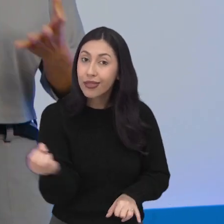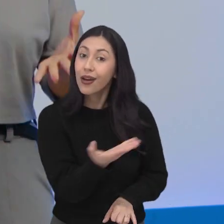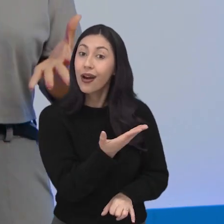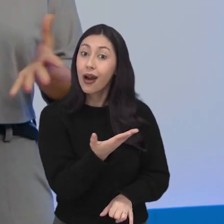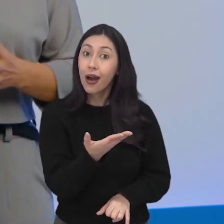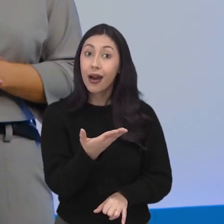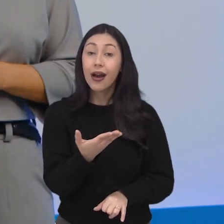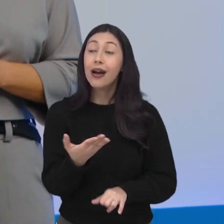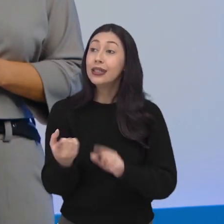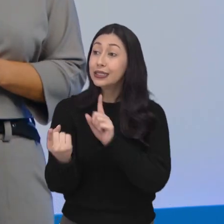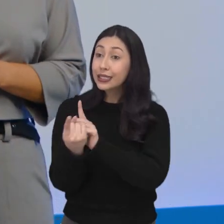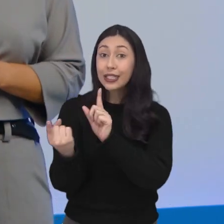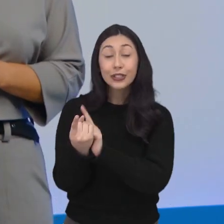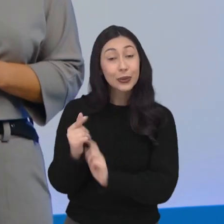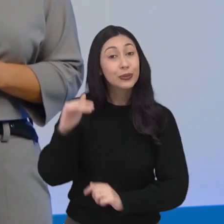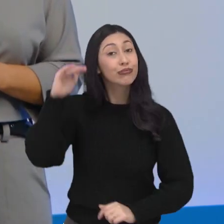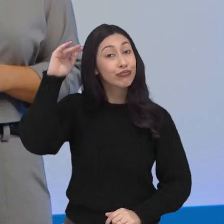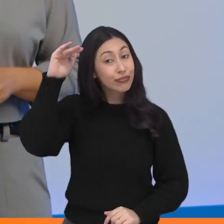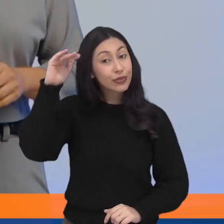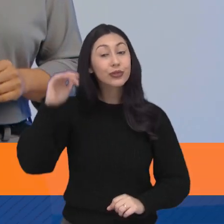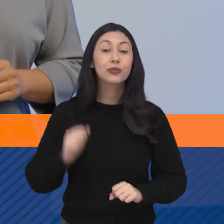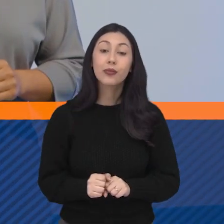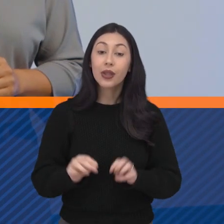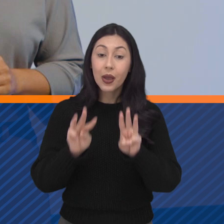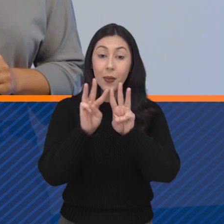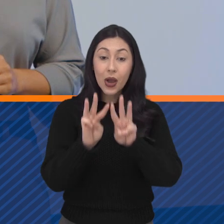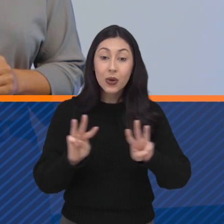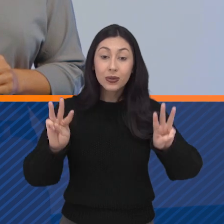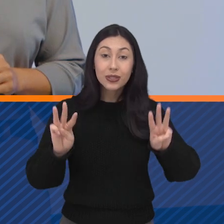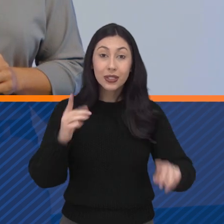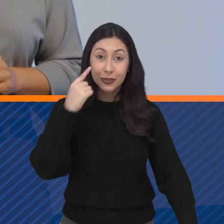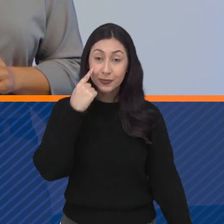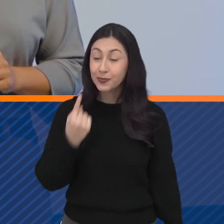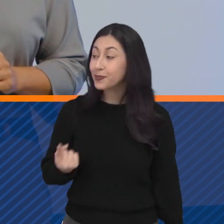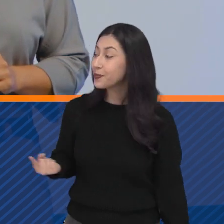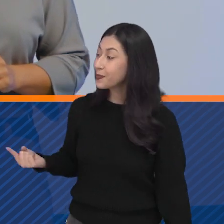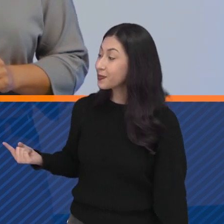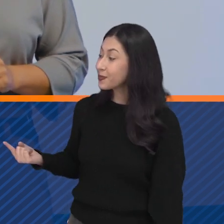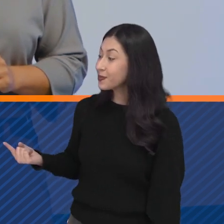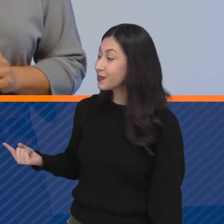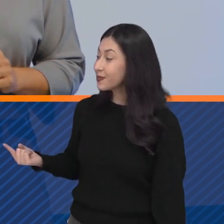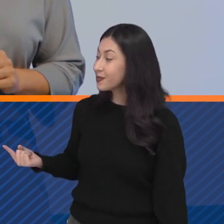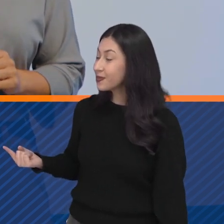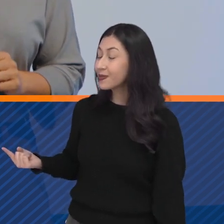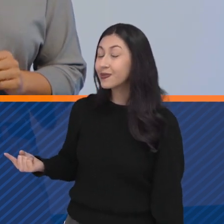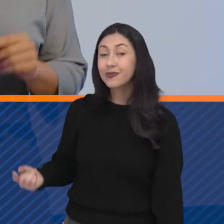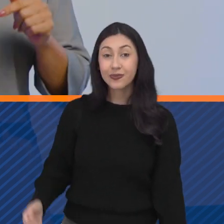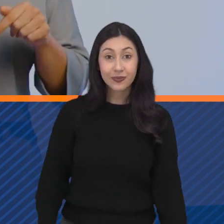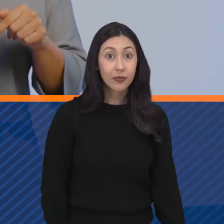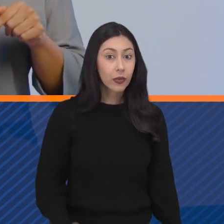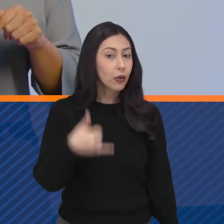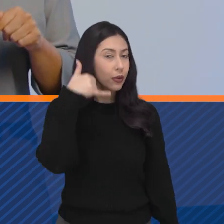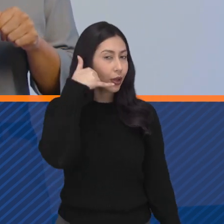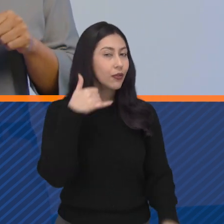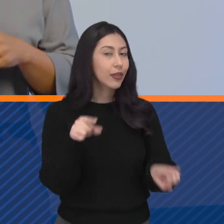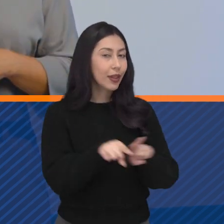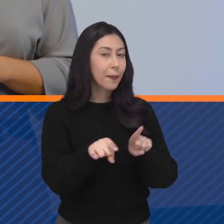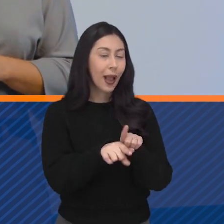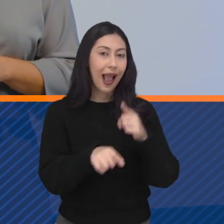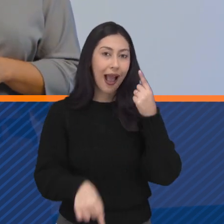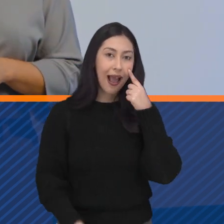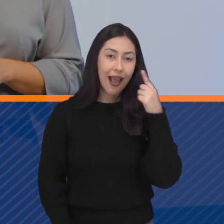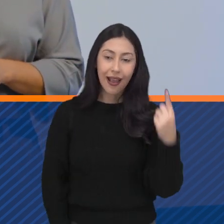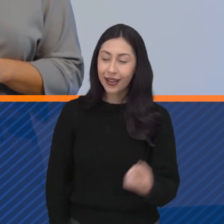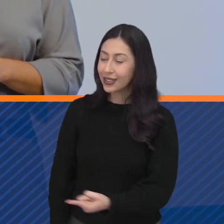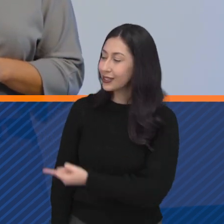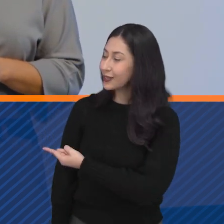que atende também aos adultos. O site é o projetoguri.org.br e o telefone do Polo,